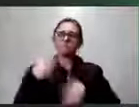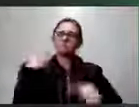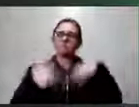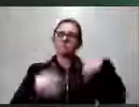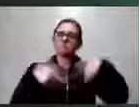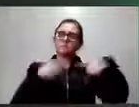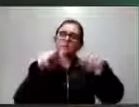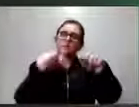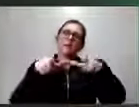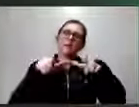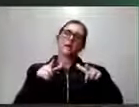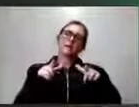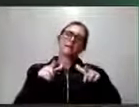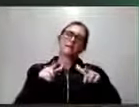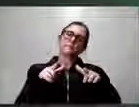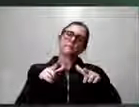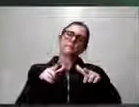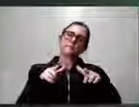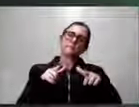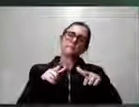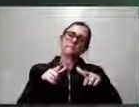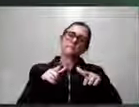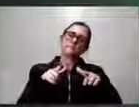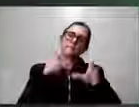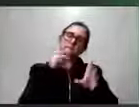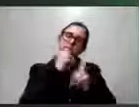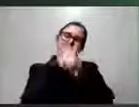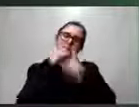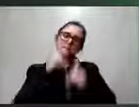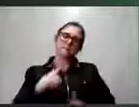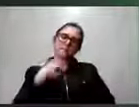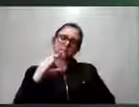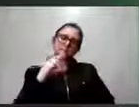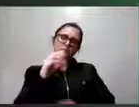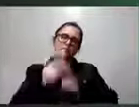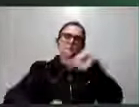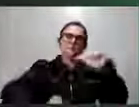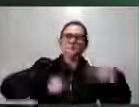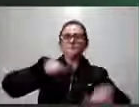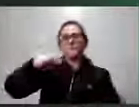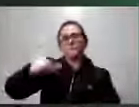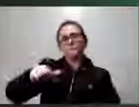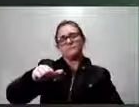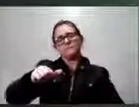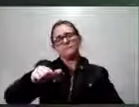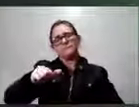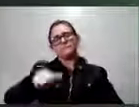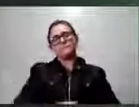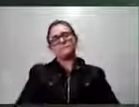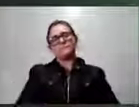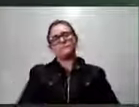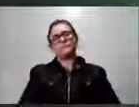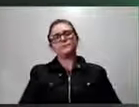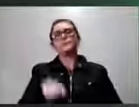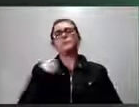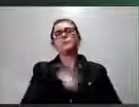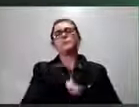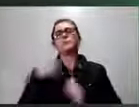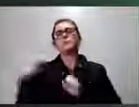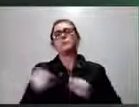área, no caso de se encontrar com um paciente com uma alteração na articulação temporomandibular. O que nós podemos fazer,